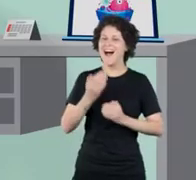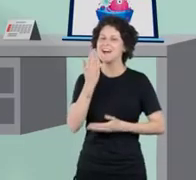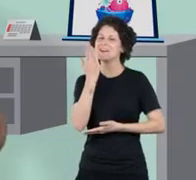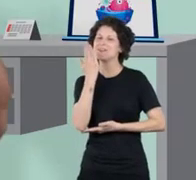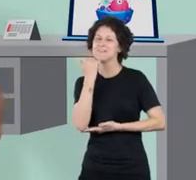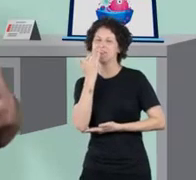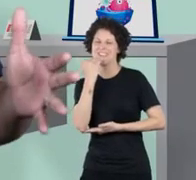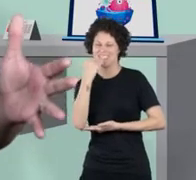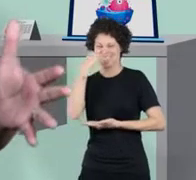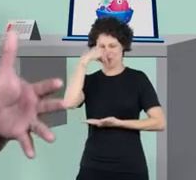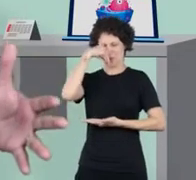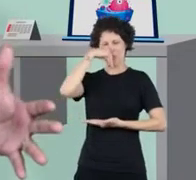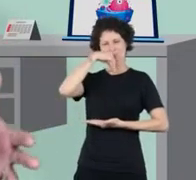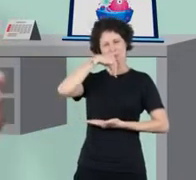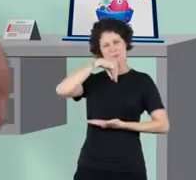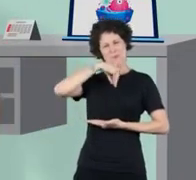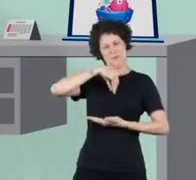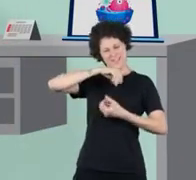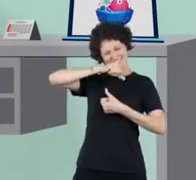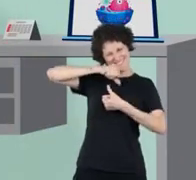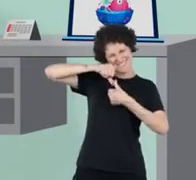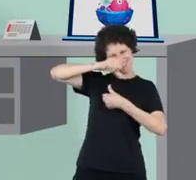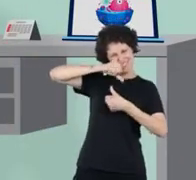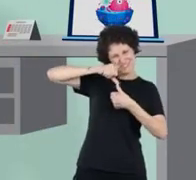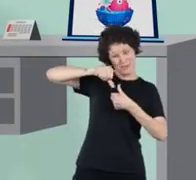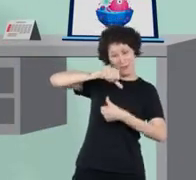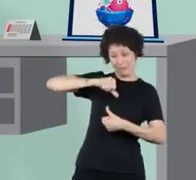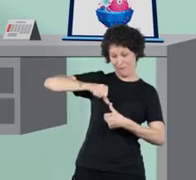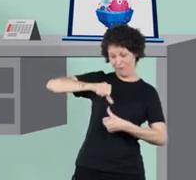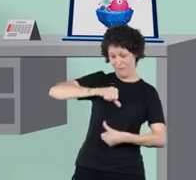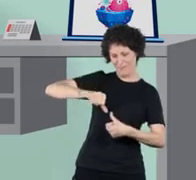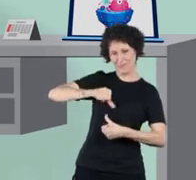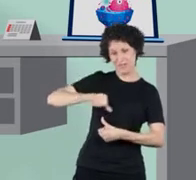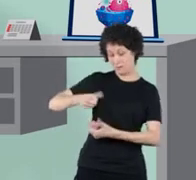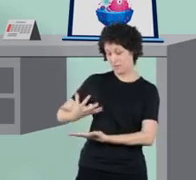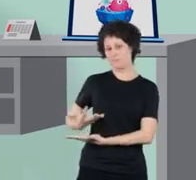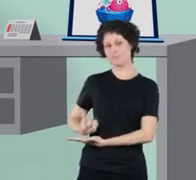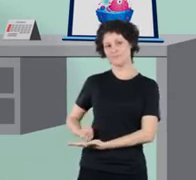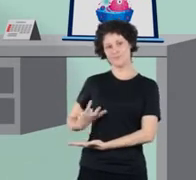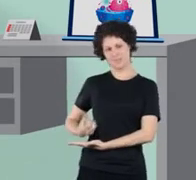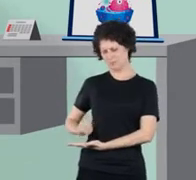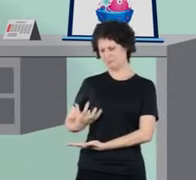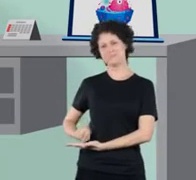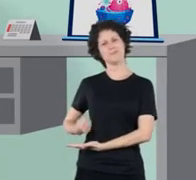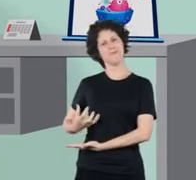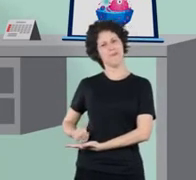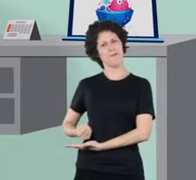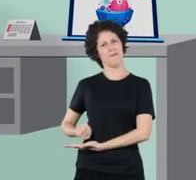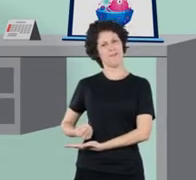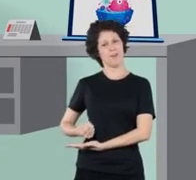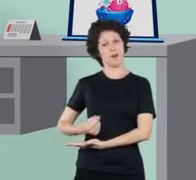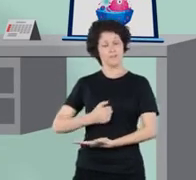Assim acabamos essa longa viagem que os alimentos fazem pelo nosso corpo. No início, o alimento é digerido. Em seguida, os nutrientes